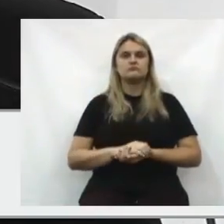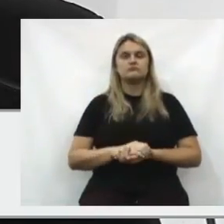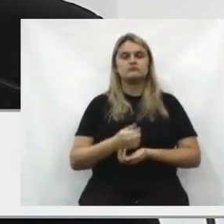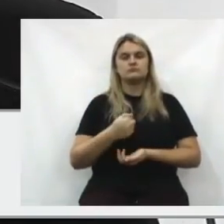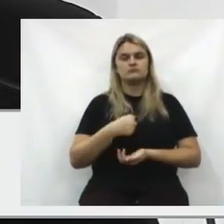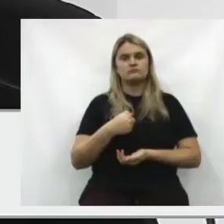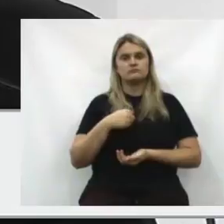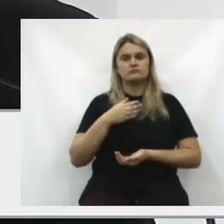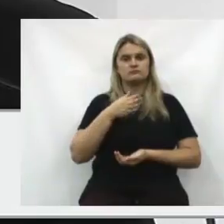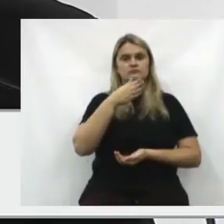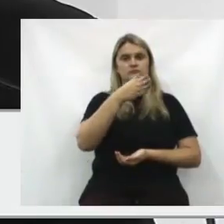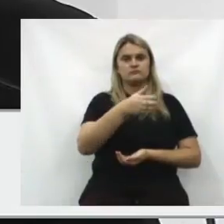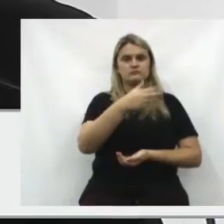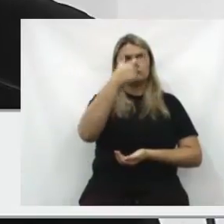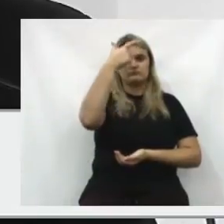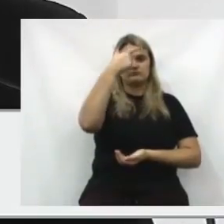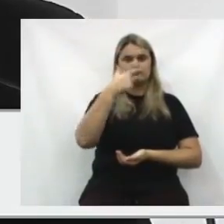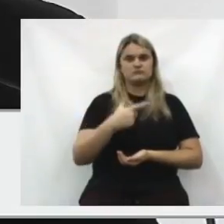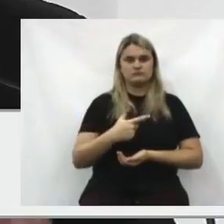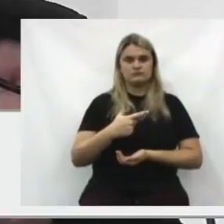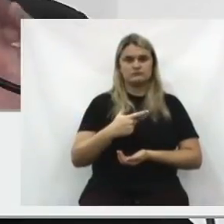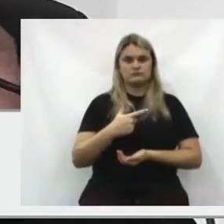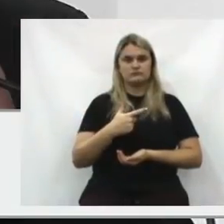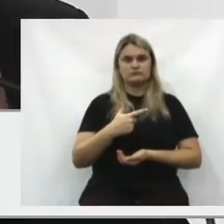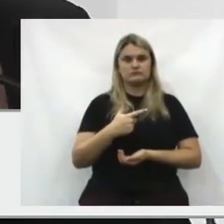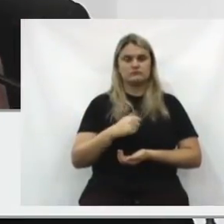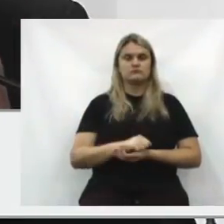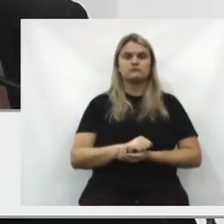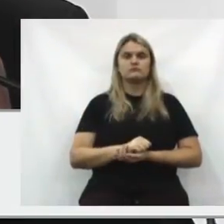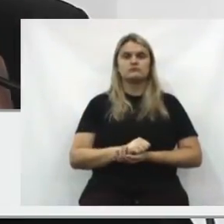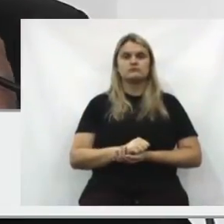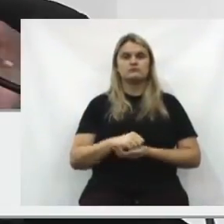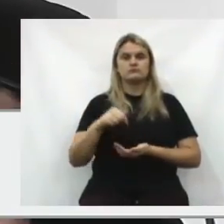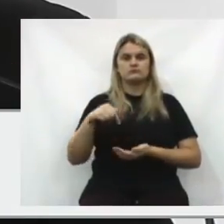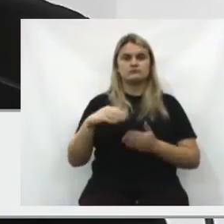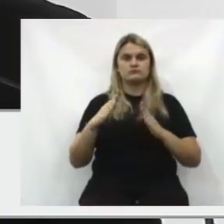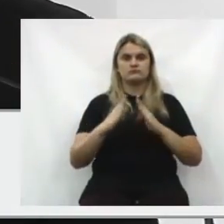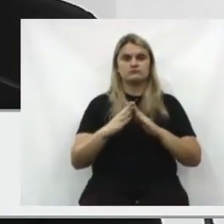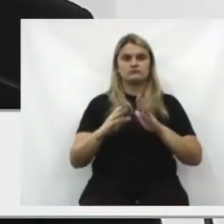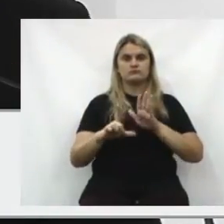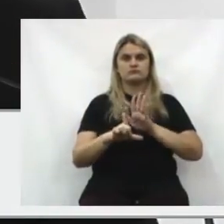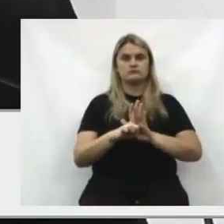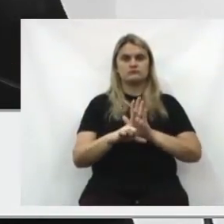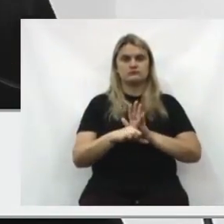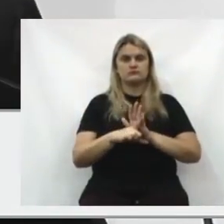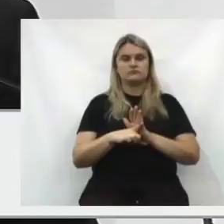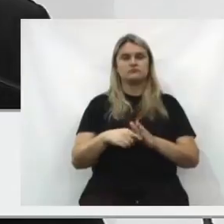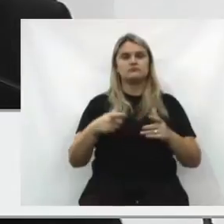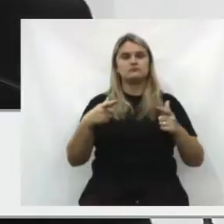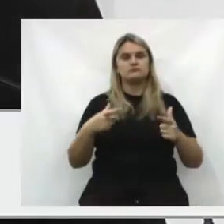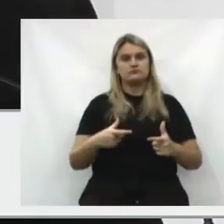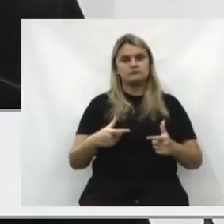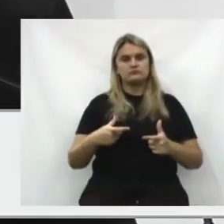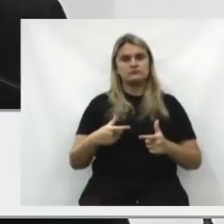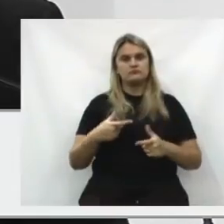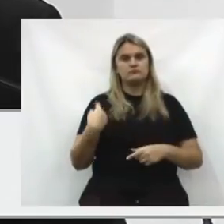hoje eu estive representando a nossa Casa de